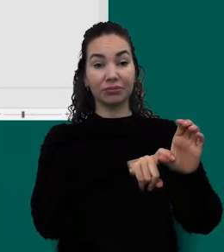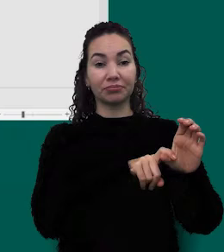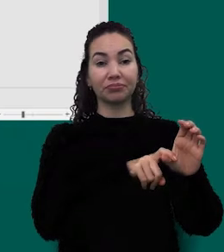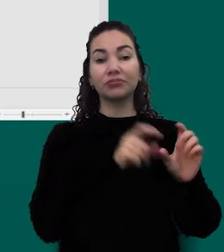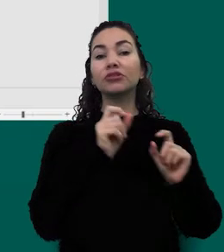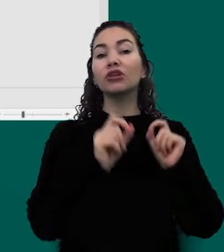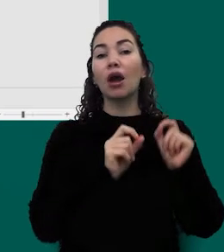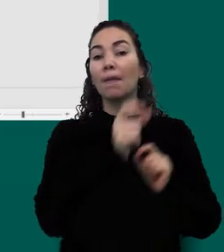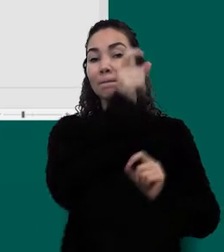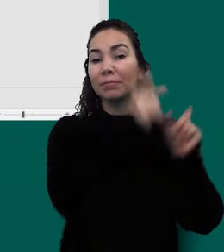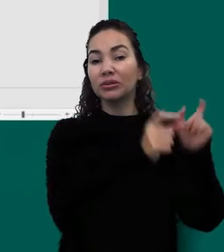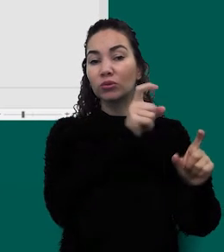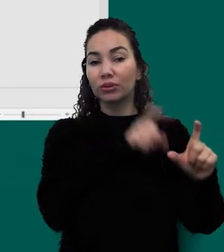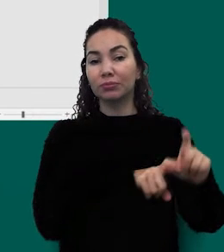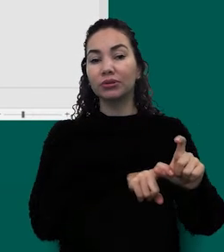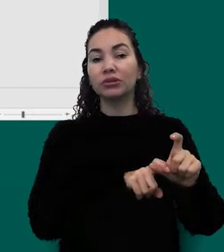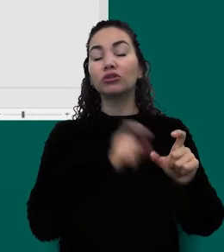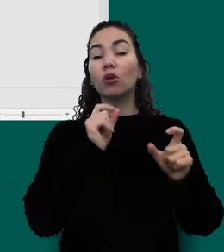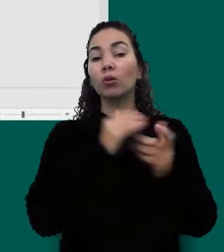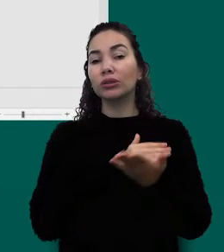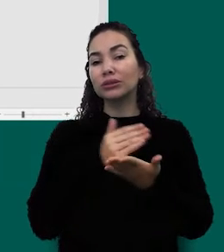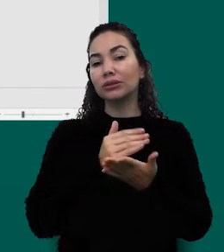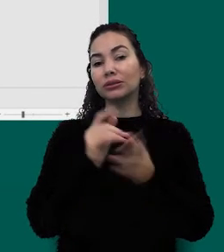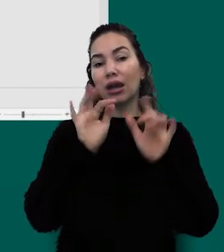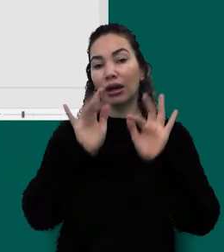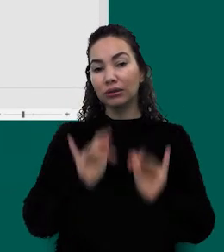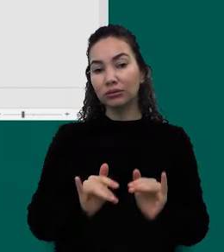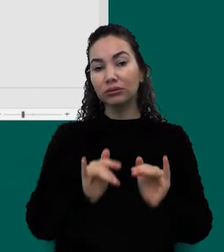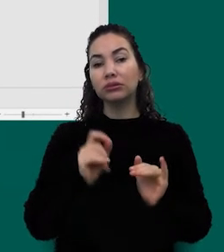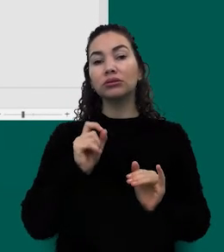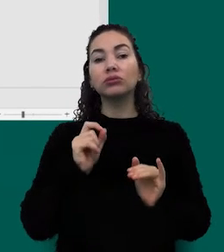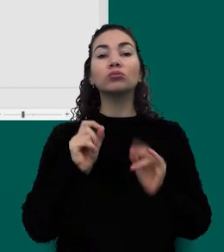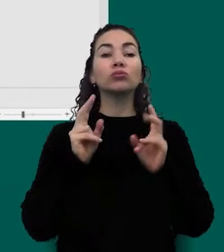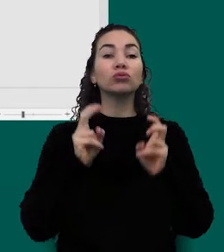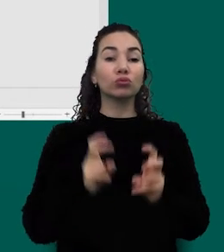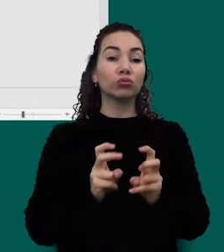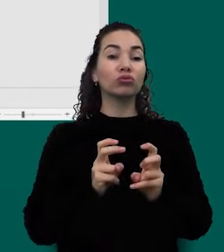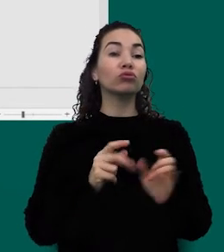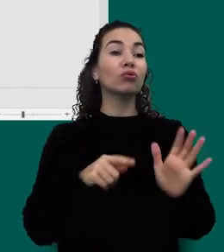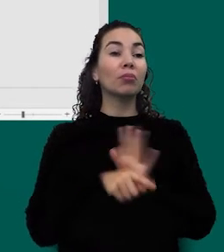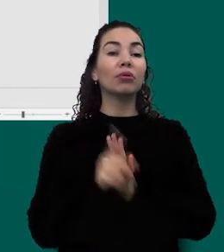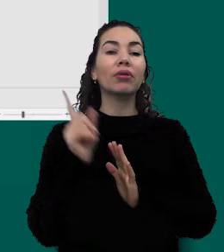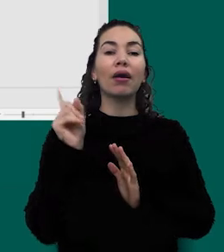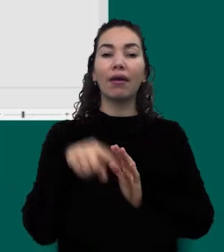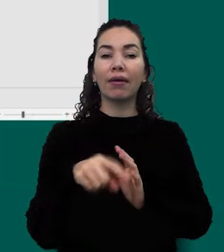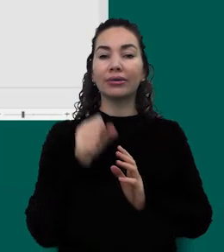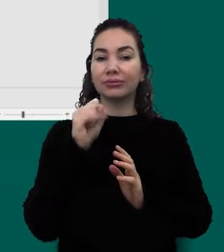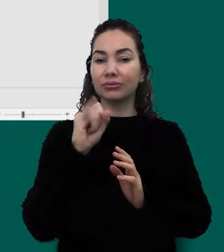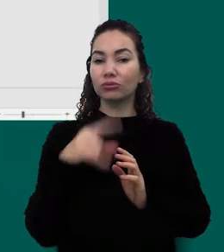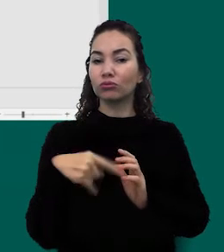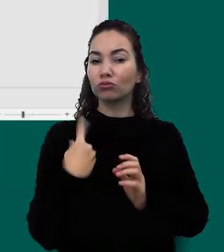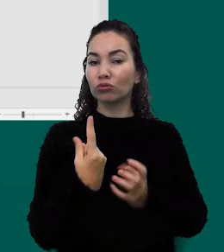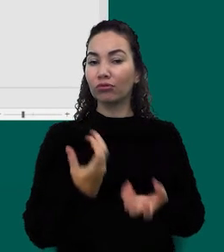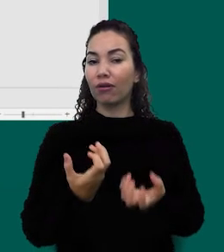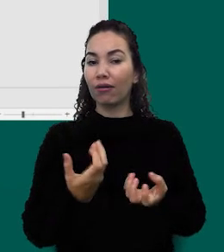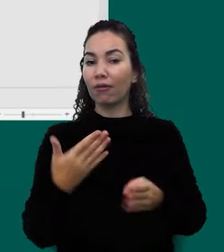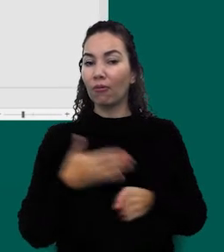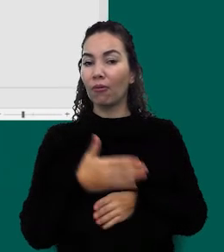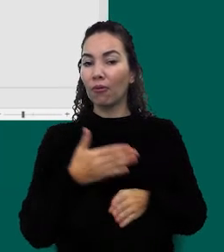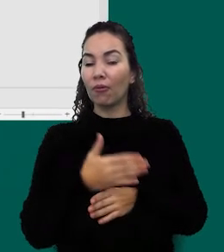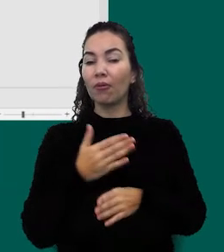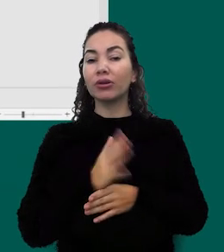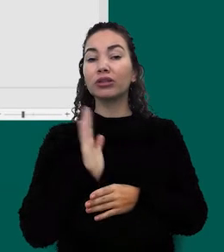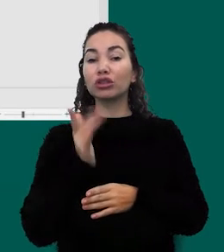Quando nós vamos iniciar a declaração, uma das questões que pergunta é se nós queremos acessar a